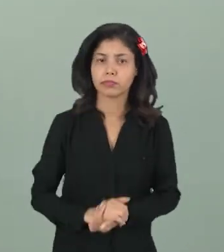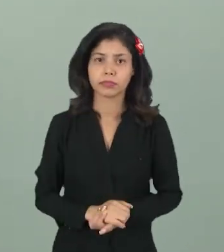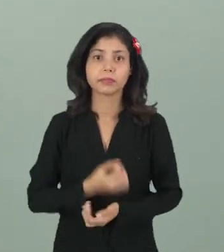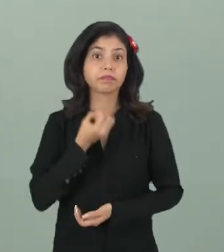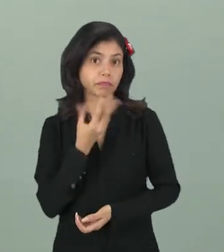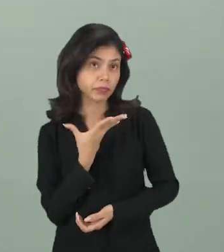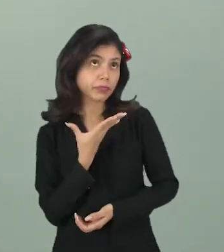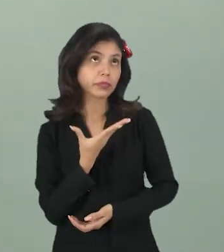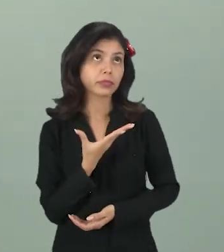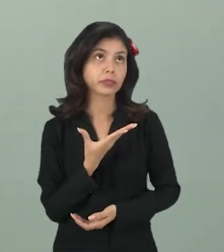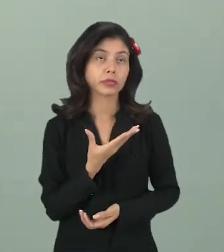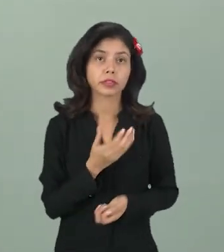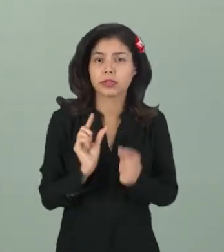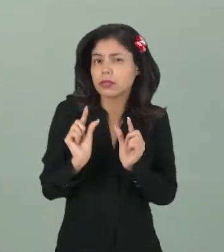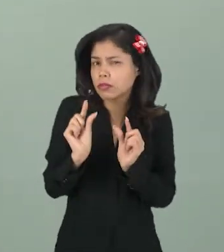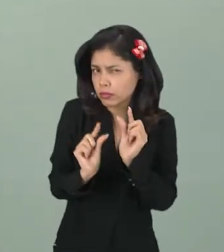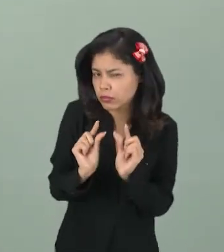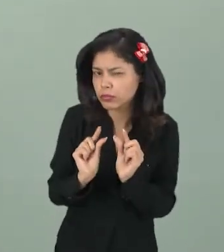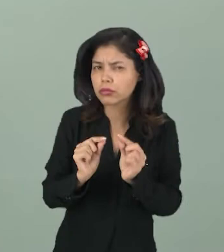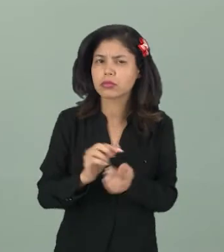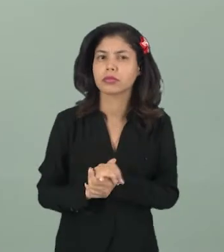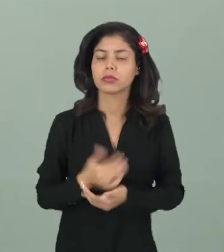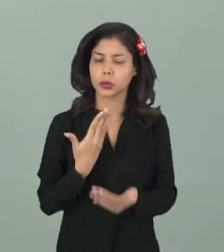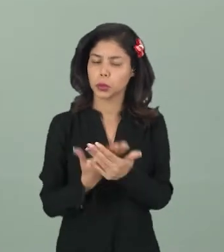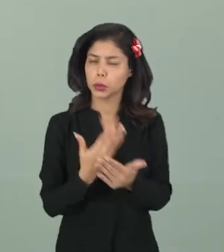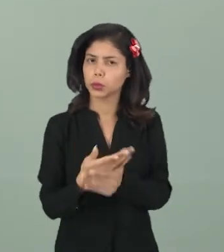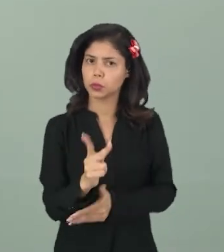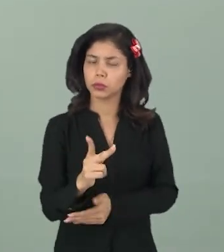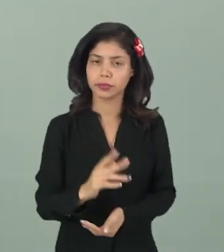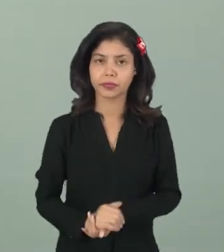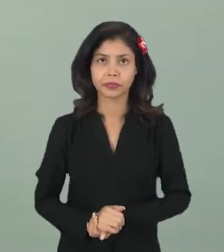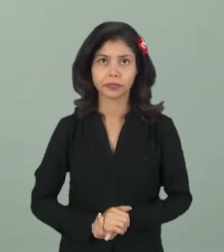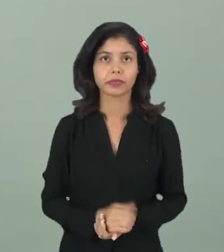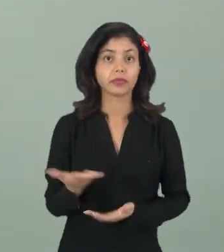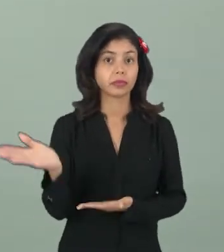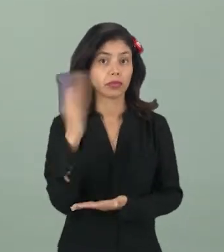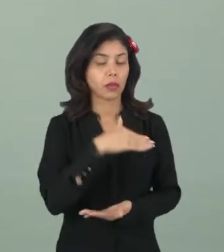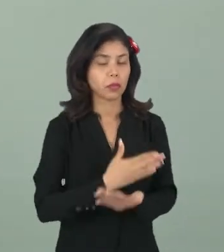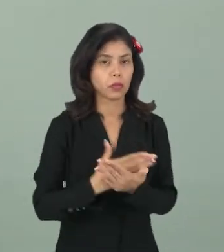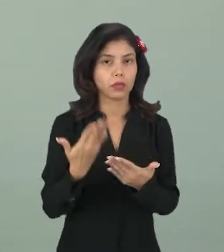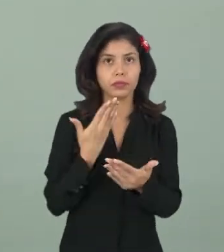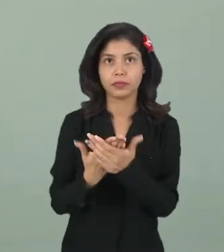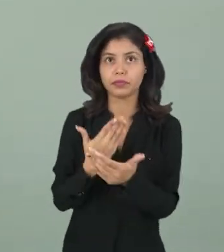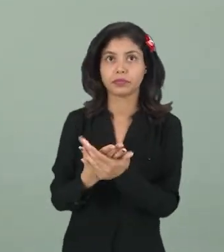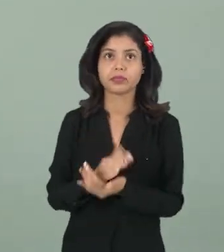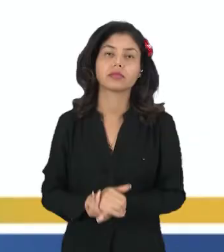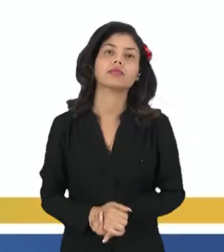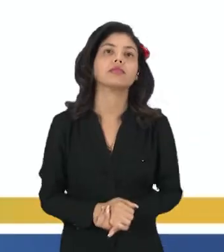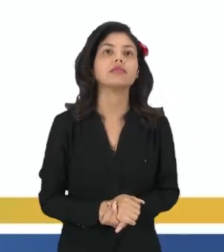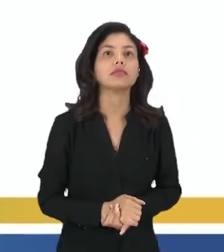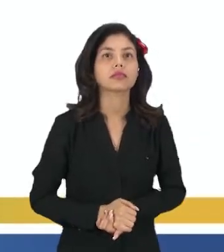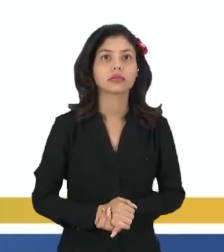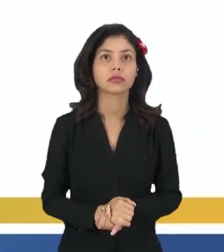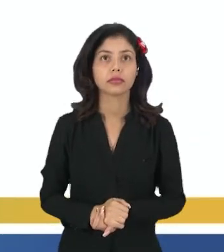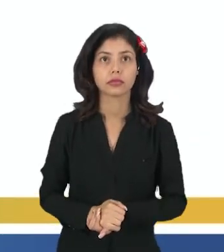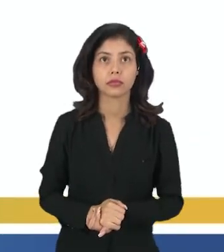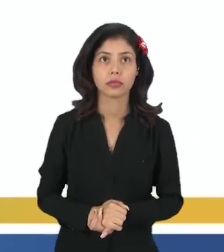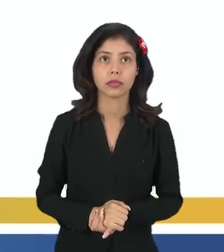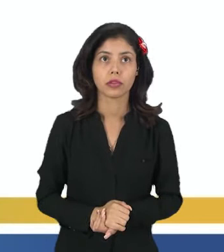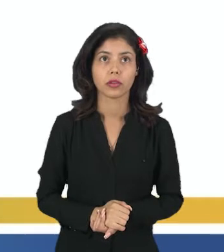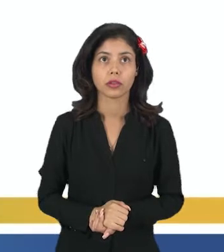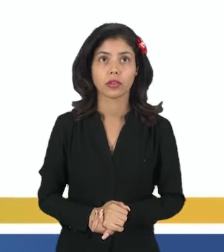bem bem ansiosa estudo dela tá bom então vamos começar aqui na sala tá ok